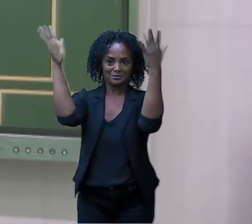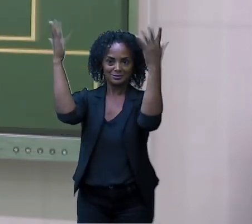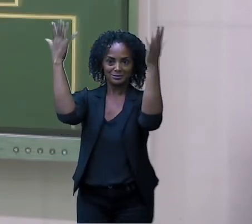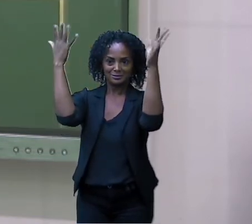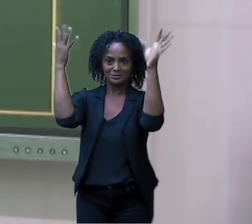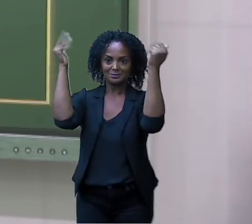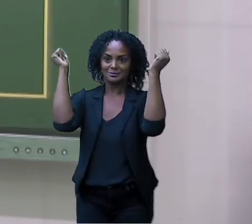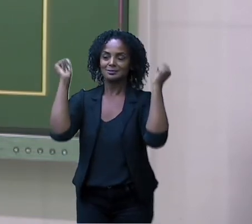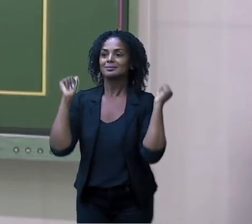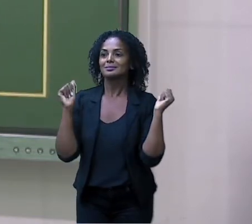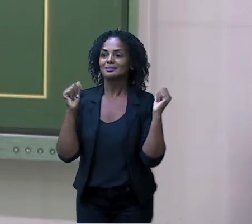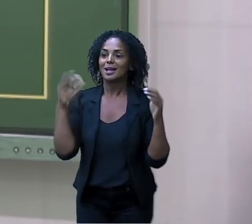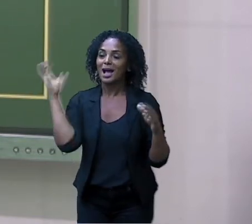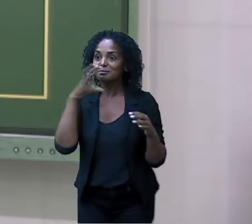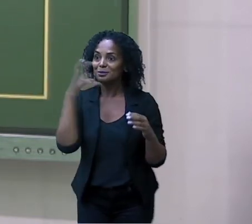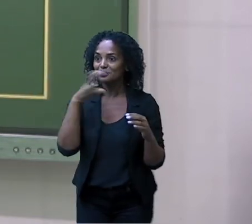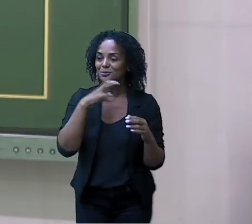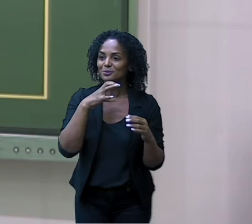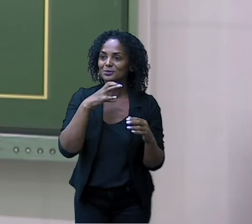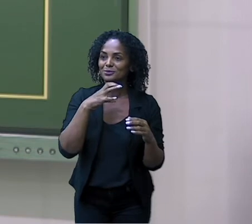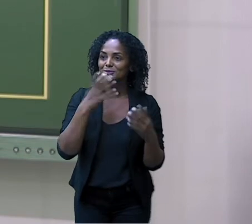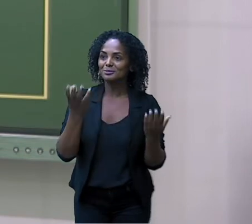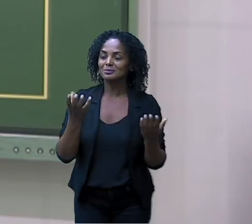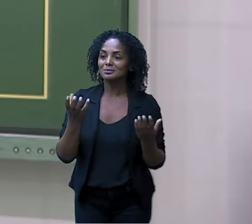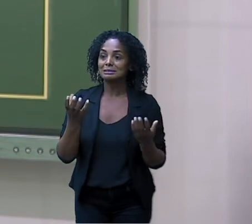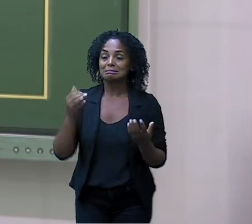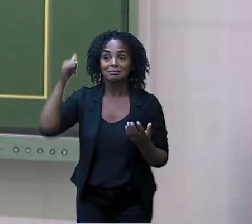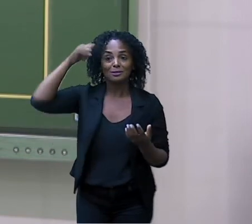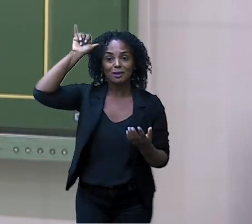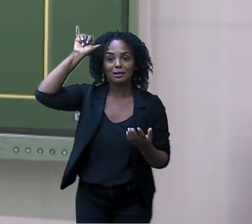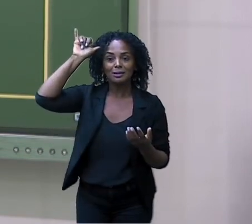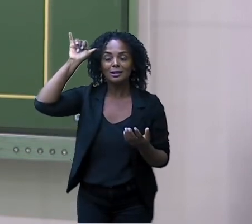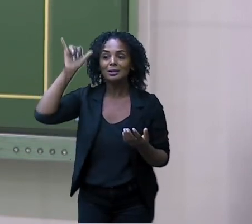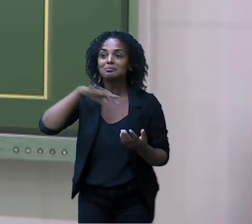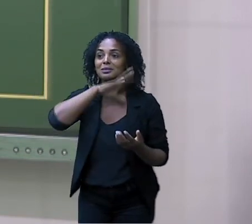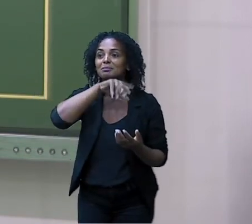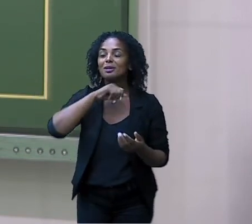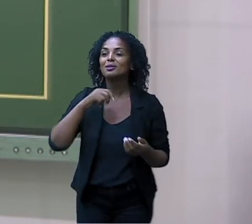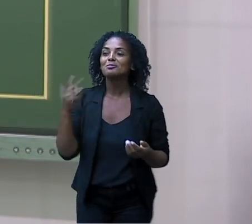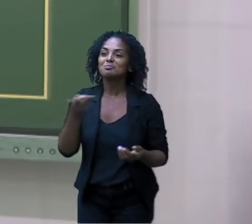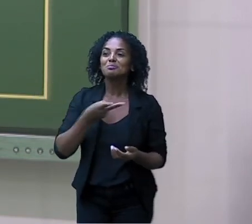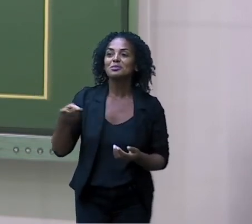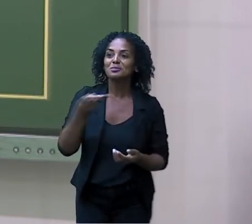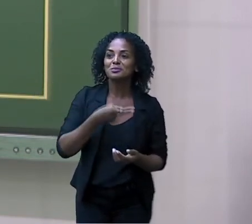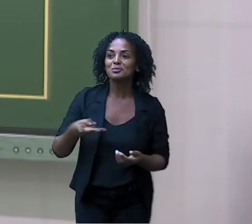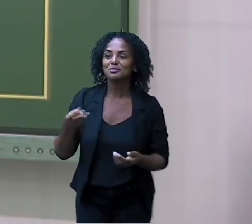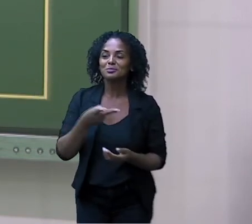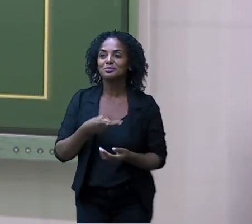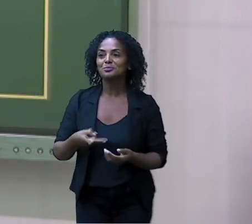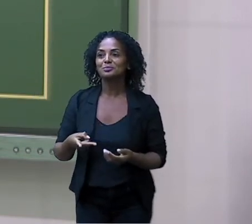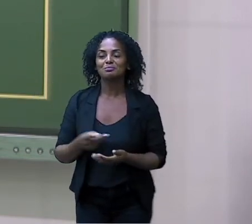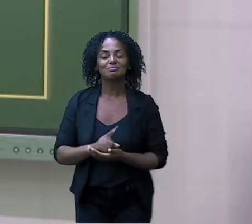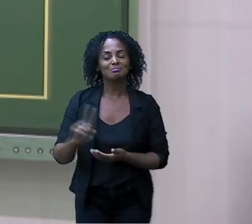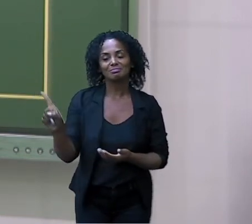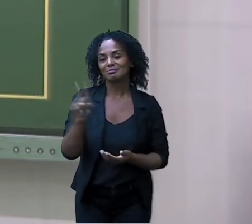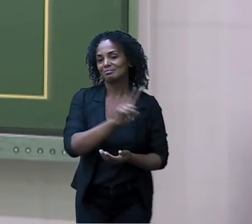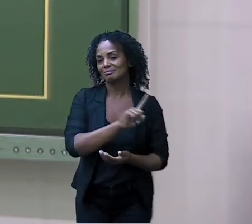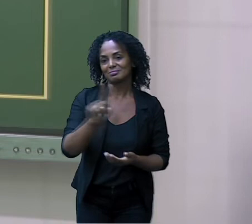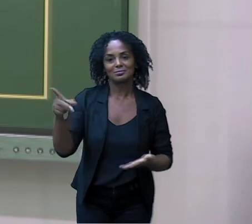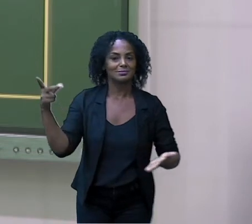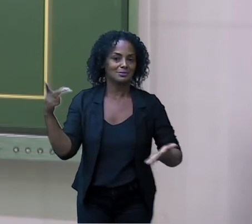jogo. Vamos. Vaca, você já abriu isso várias vezes. É verdade. Ixi,